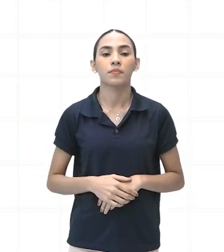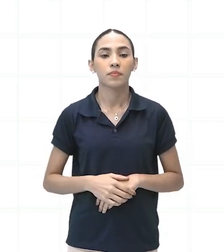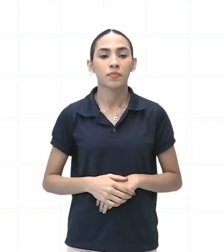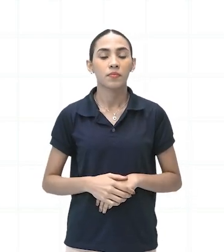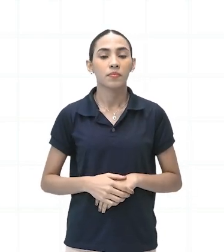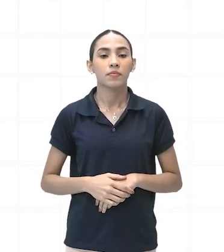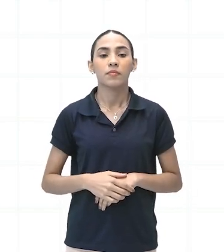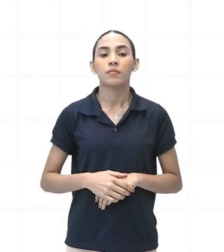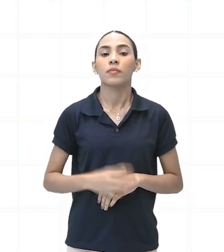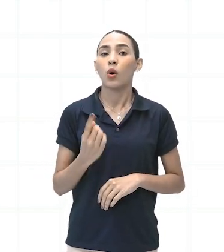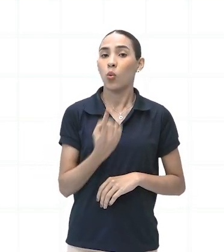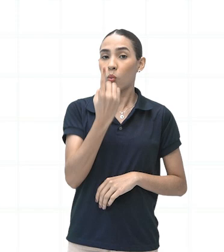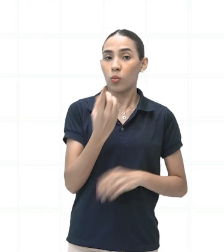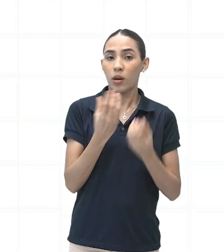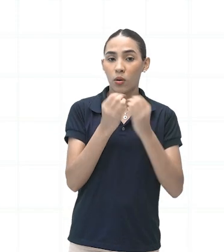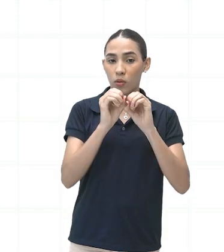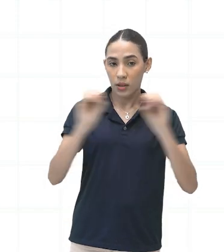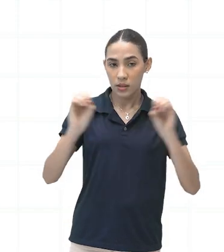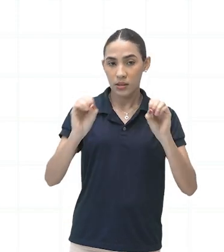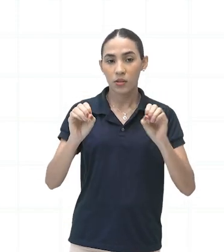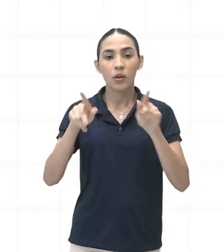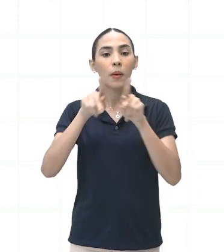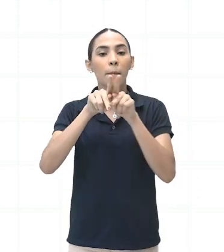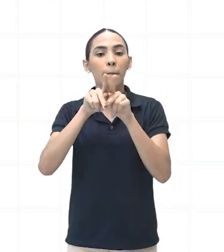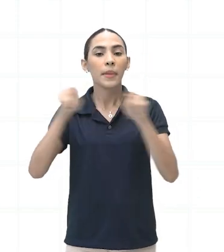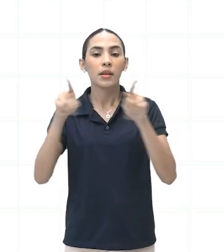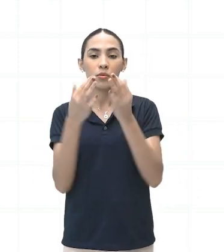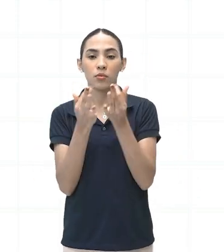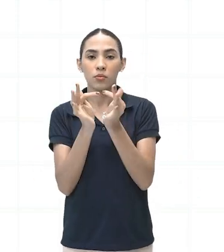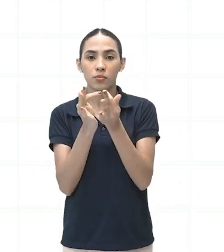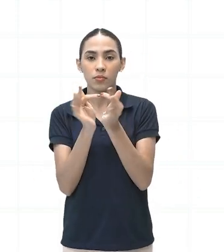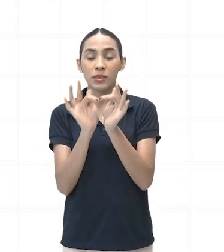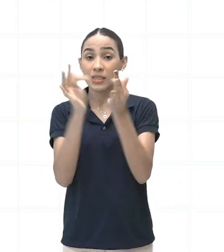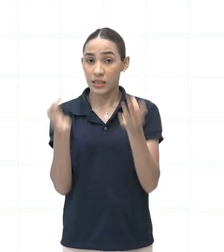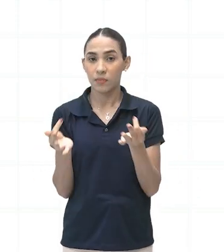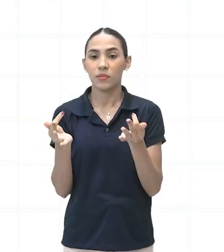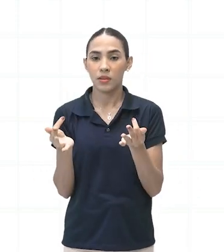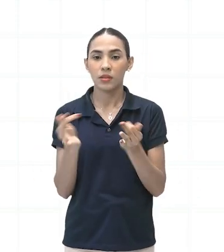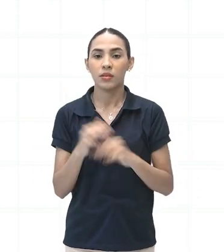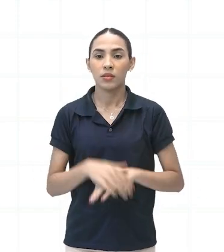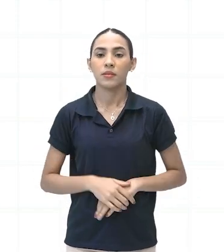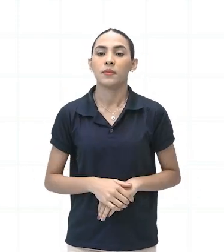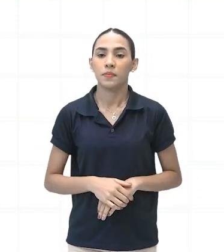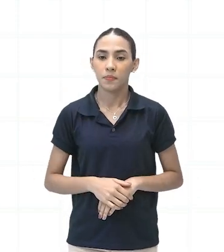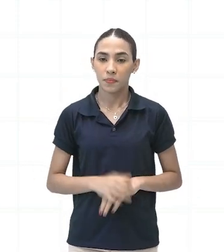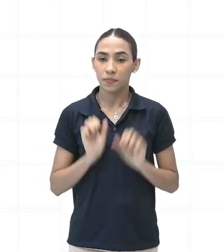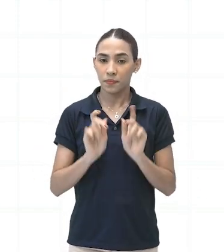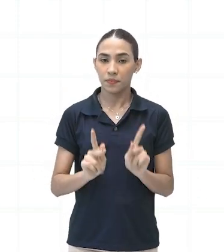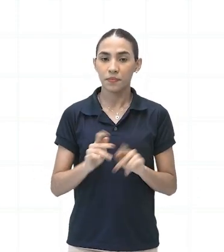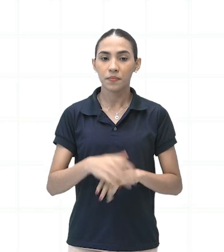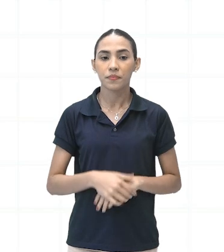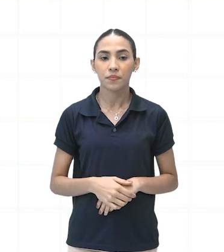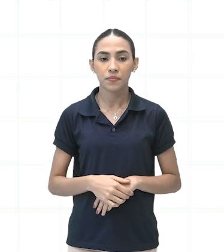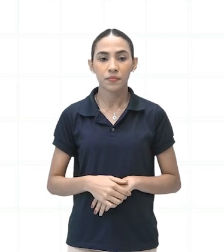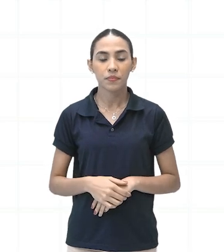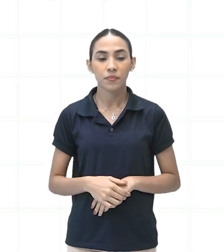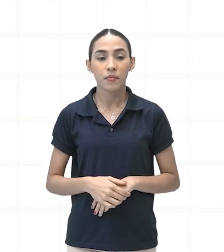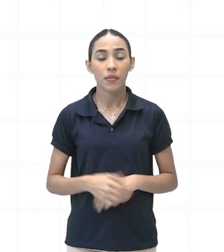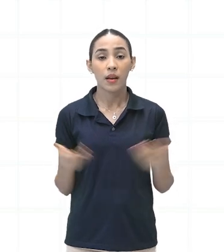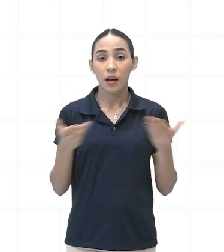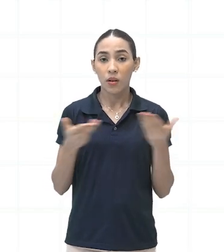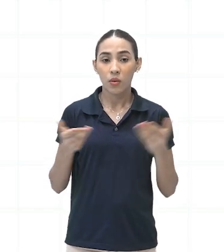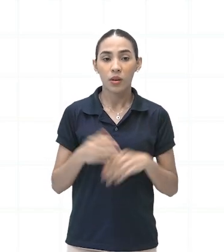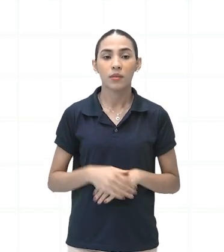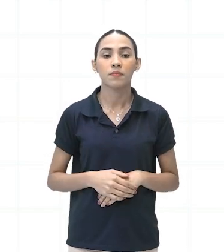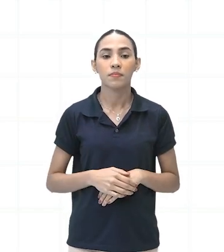Então, eu tenho uma oração. Esse período aqui será um período simples, ok?